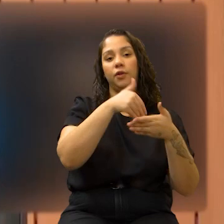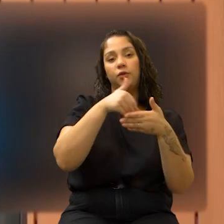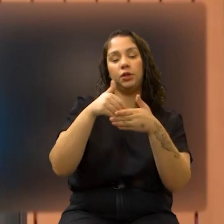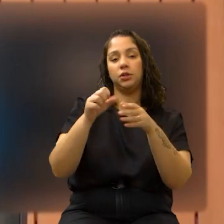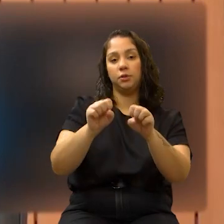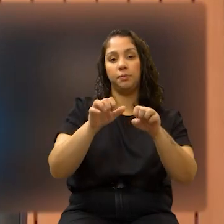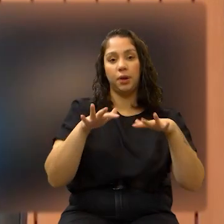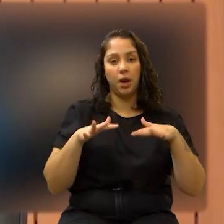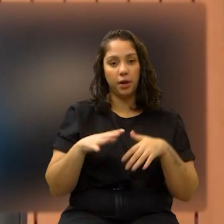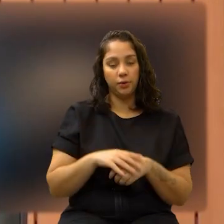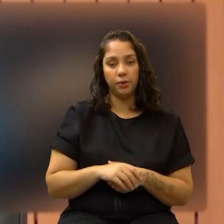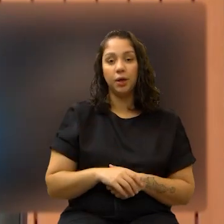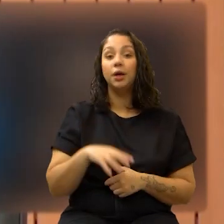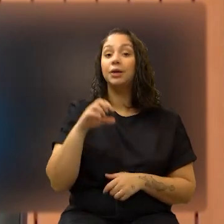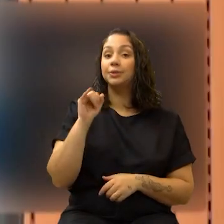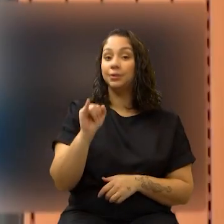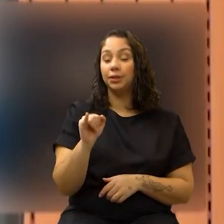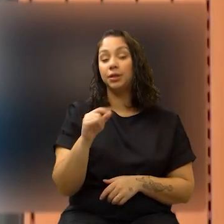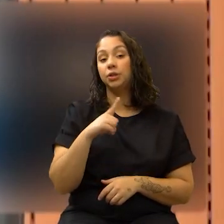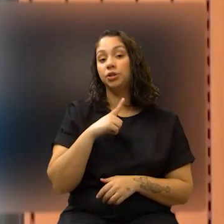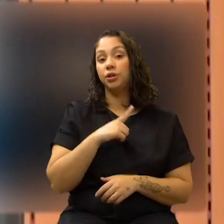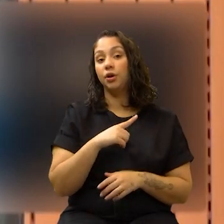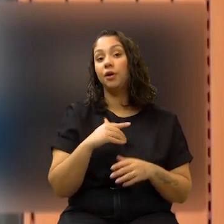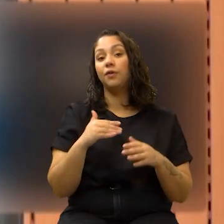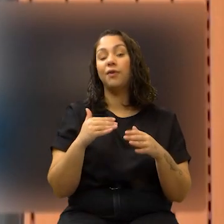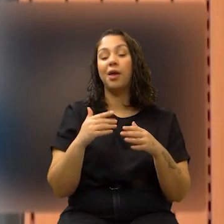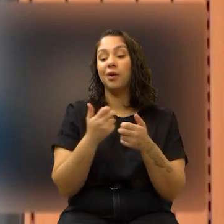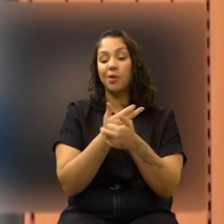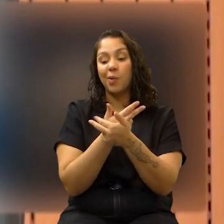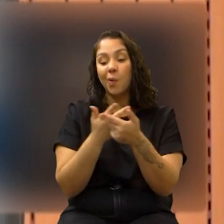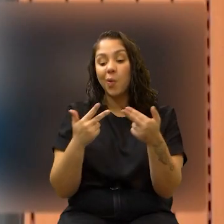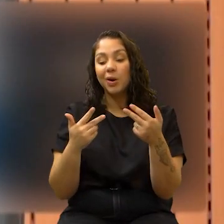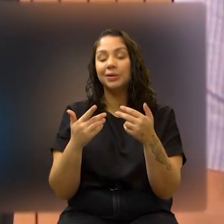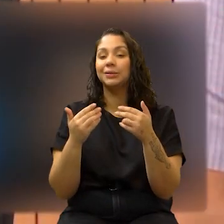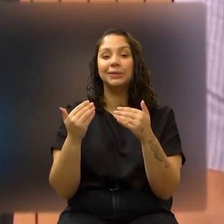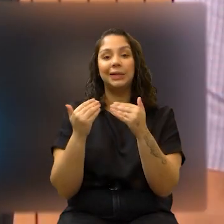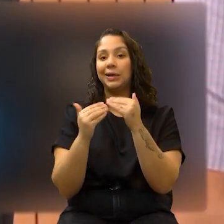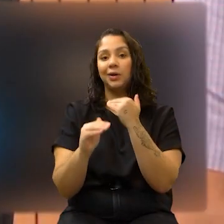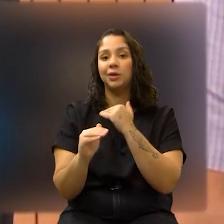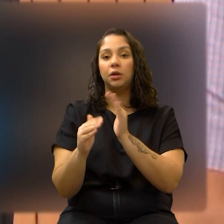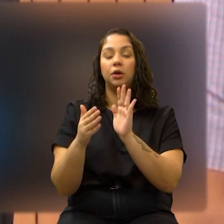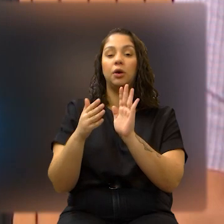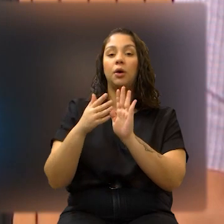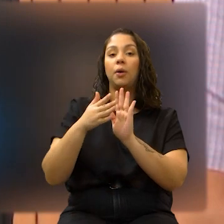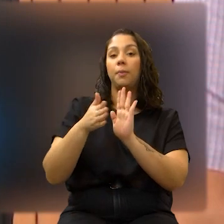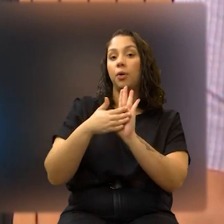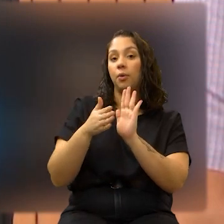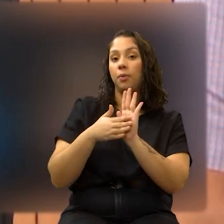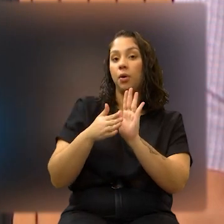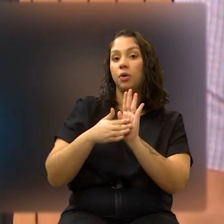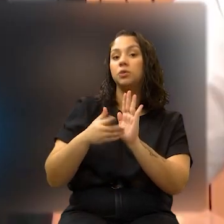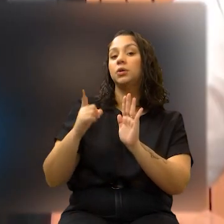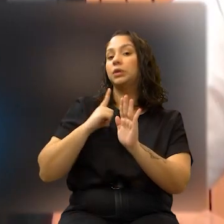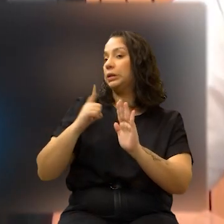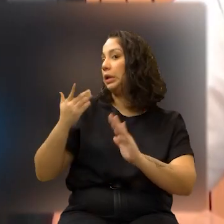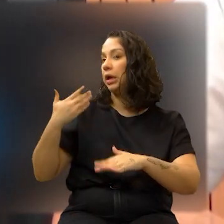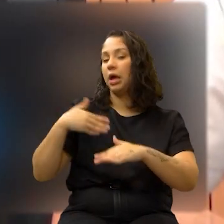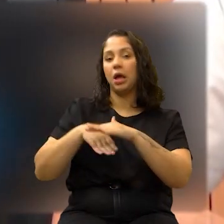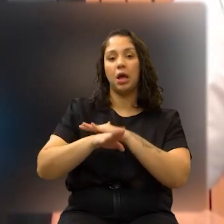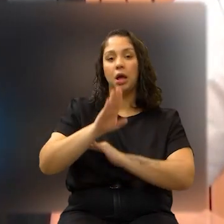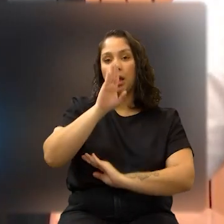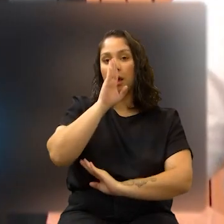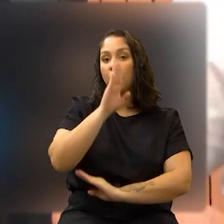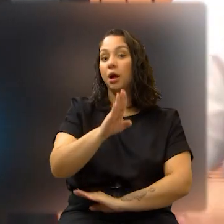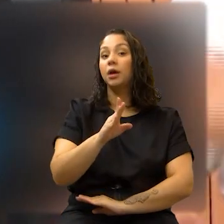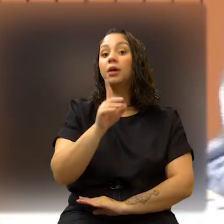para votação no plenário. Caso prevaleça na votação um parecer contrário a alguma proposta, ela é